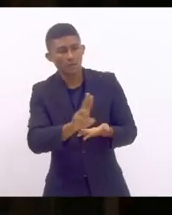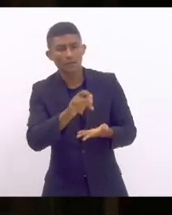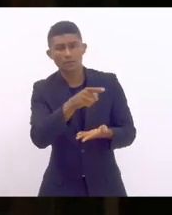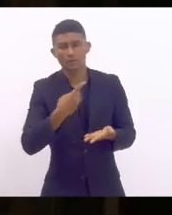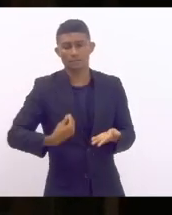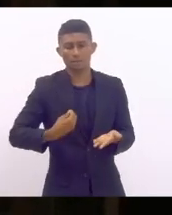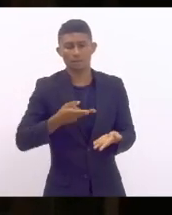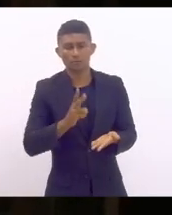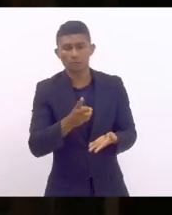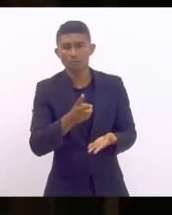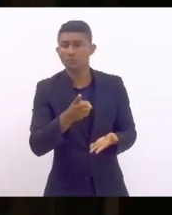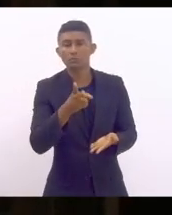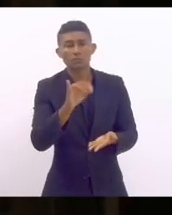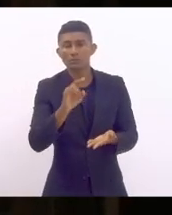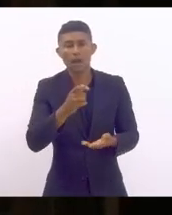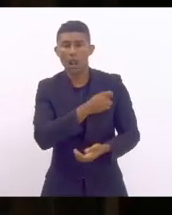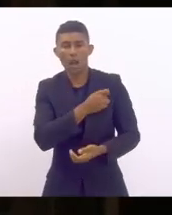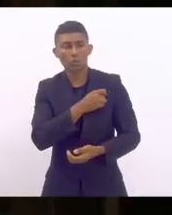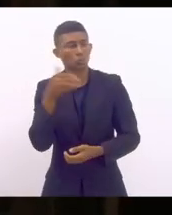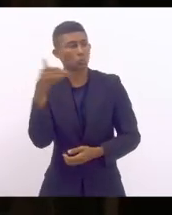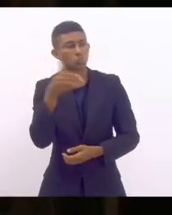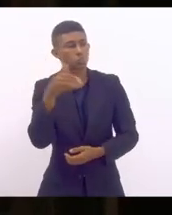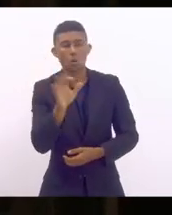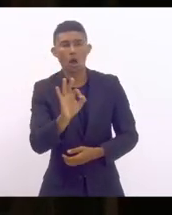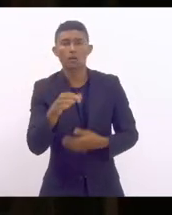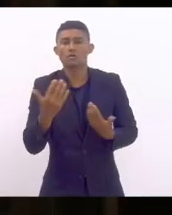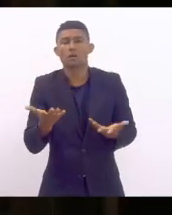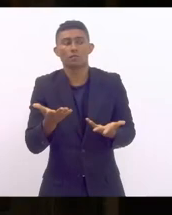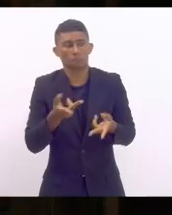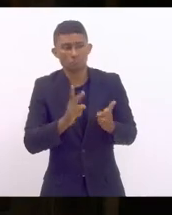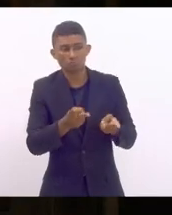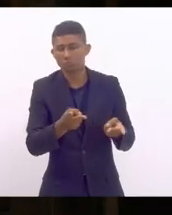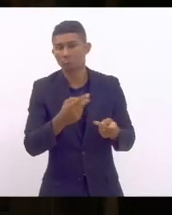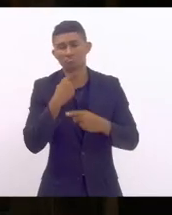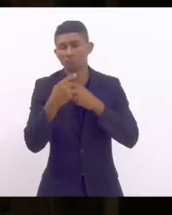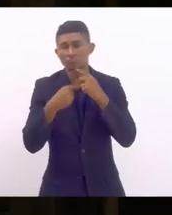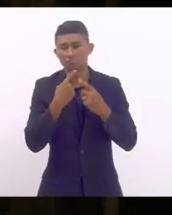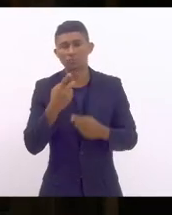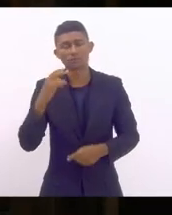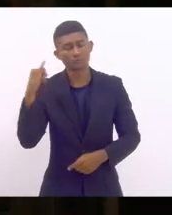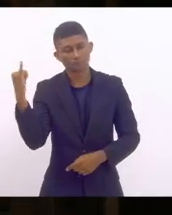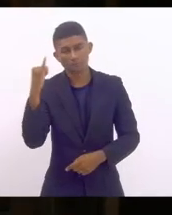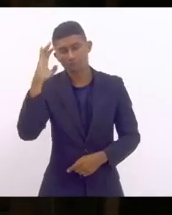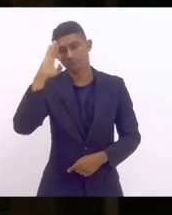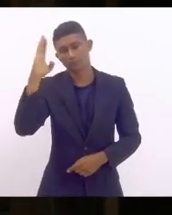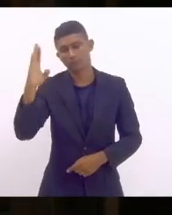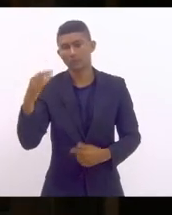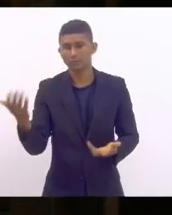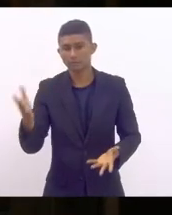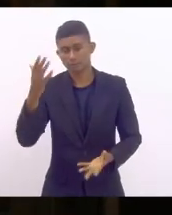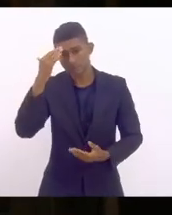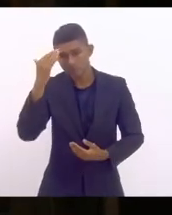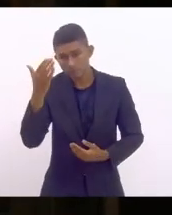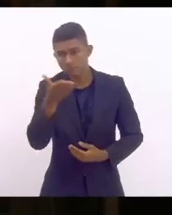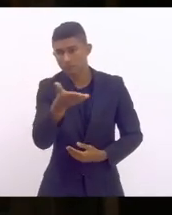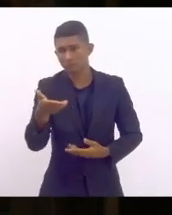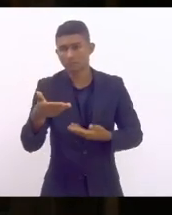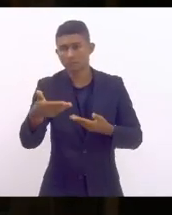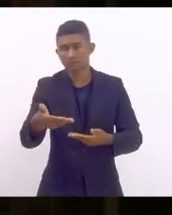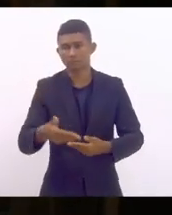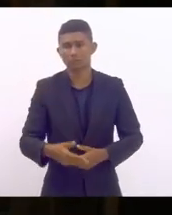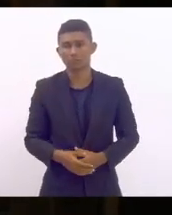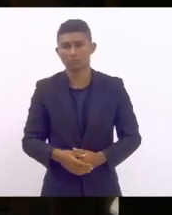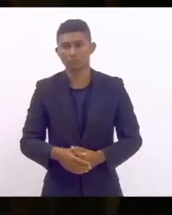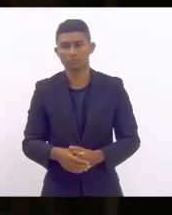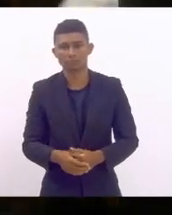existir se não for tratado a permanência do Estudante nela como uma falta muito central do seu funcionamento e é isso muito obrigado pela palavra aí com